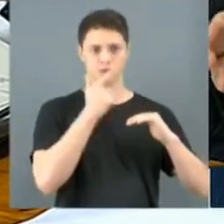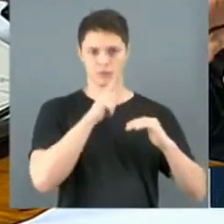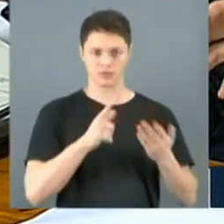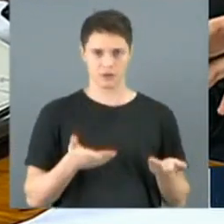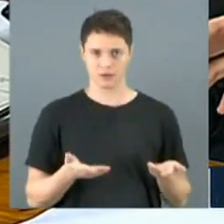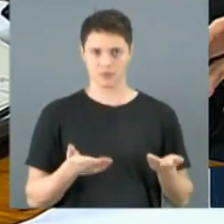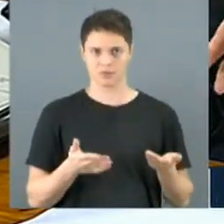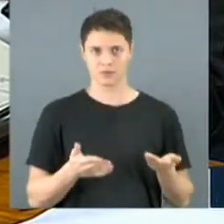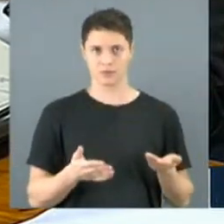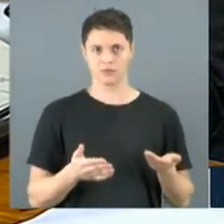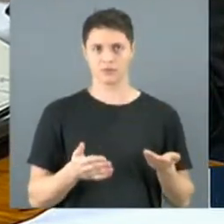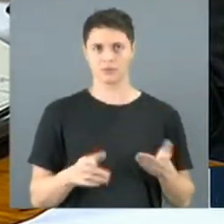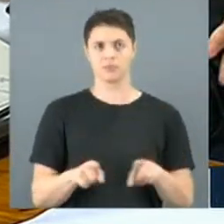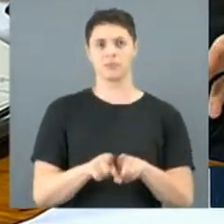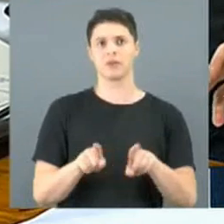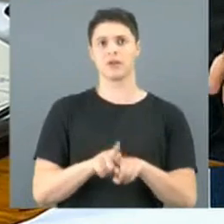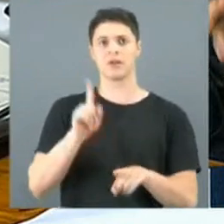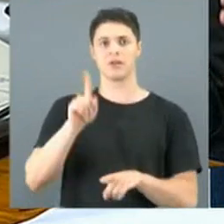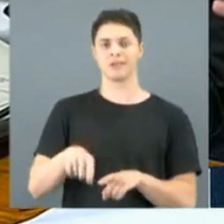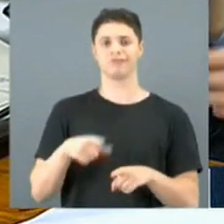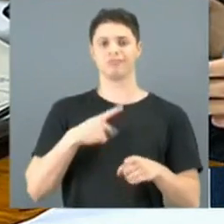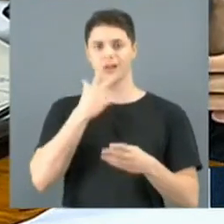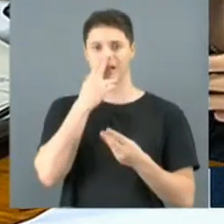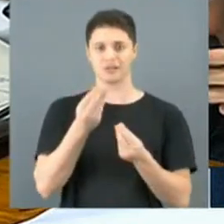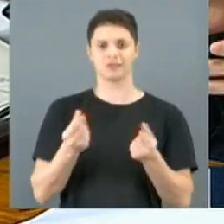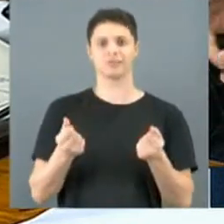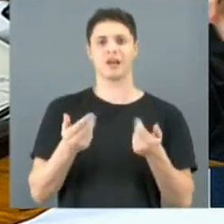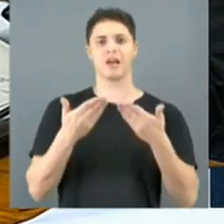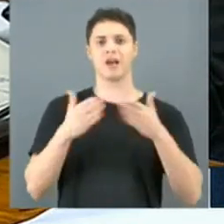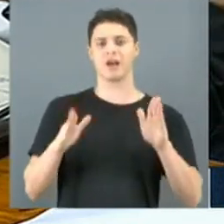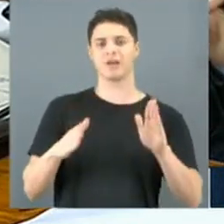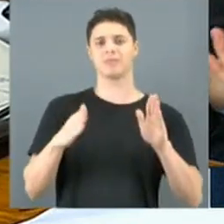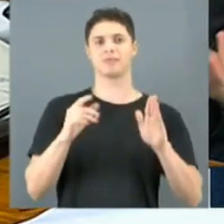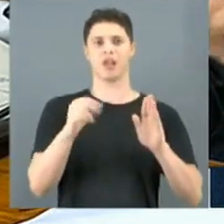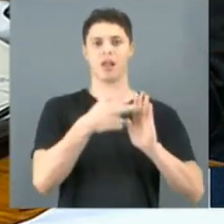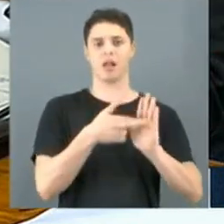Em outras palavras, além de ser ambíguo e abrir a porta para o regulador